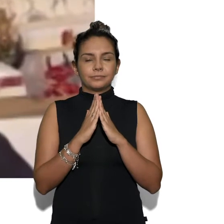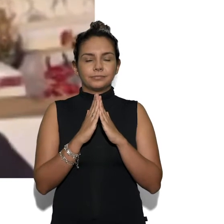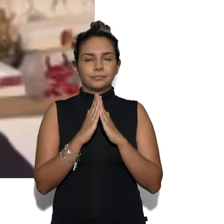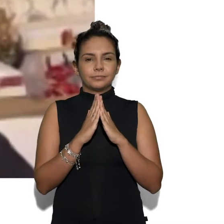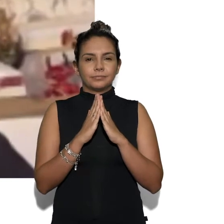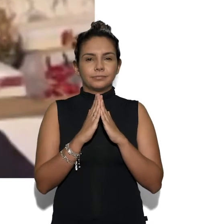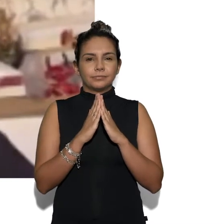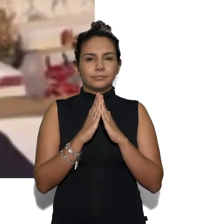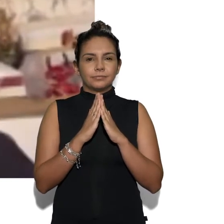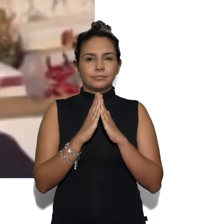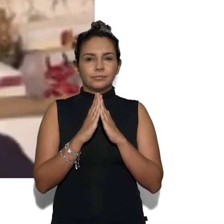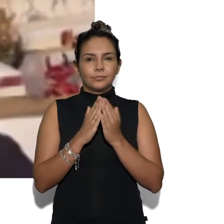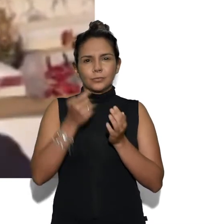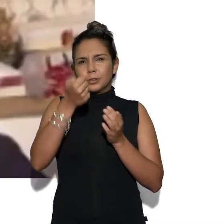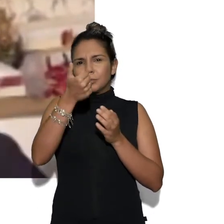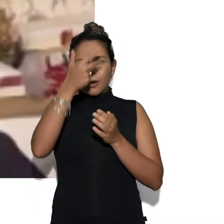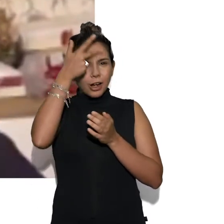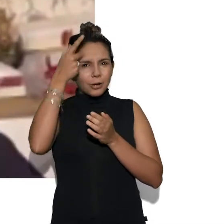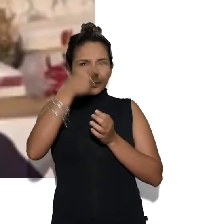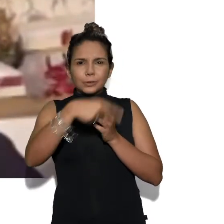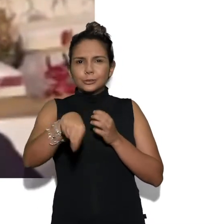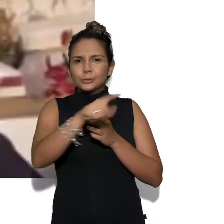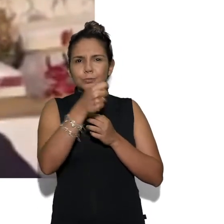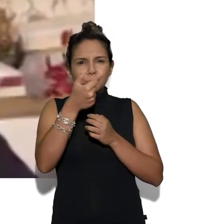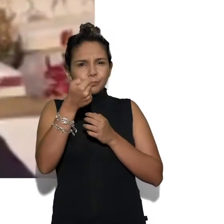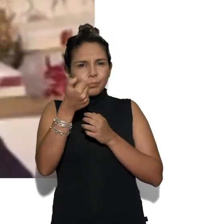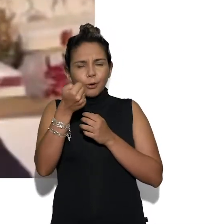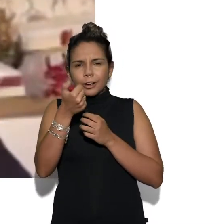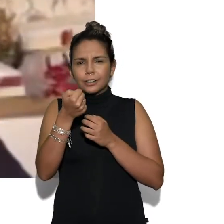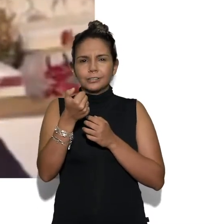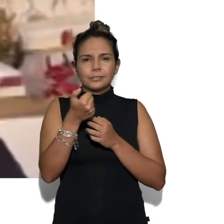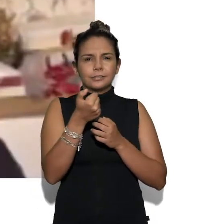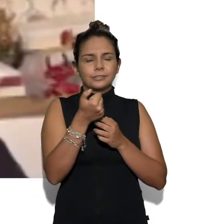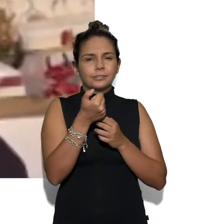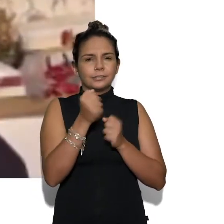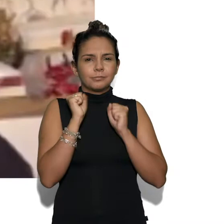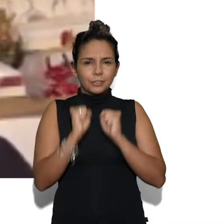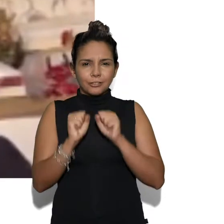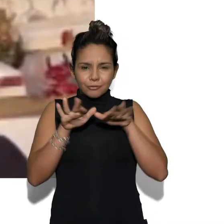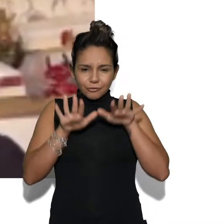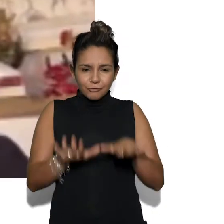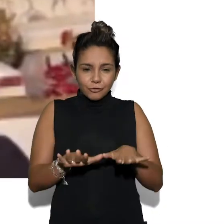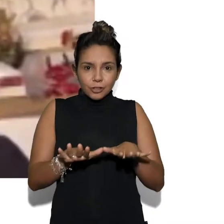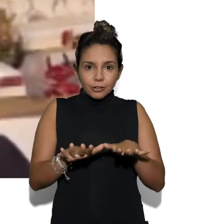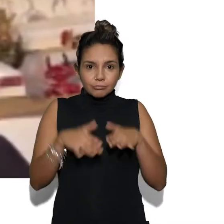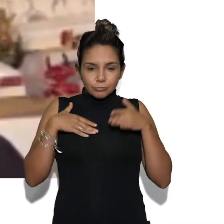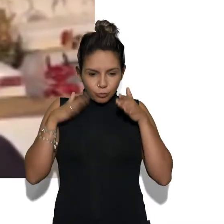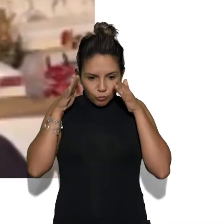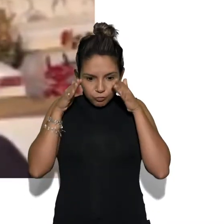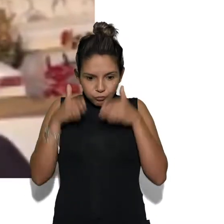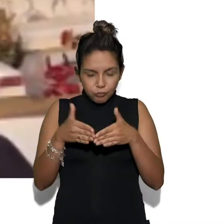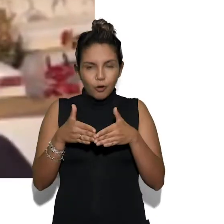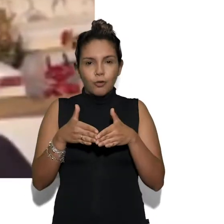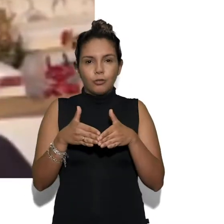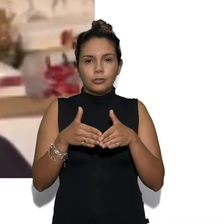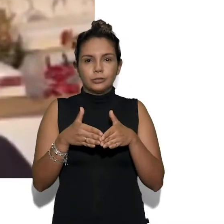rodeado de muito poucas pessoas e podendo focar naquilo que eu quero focar